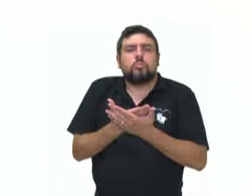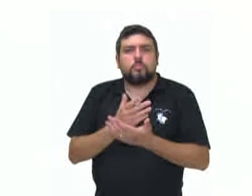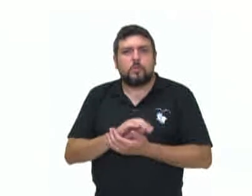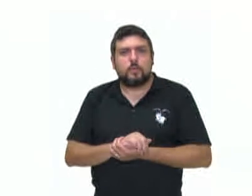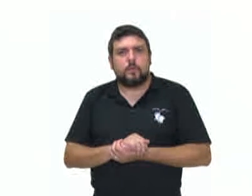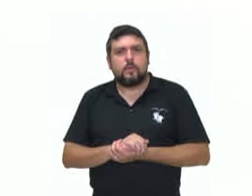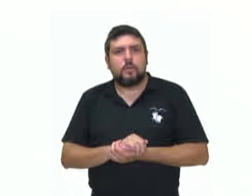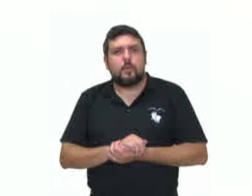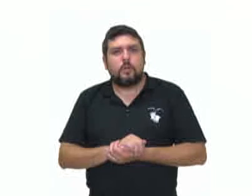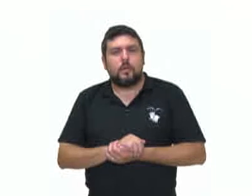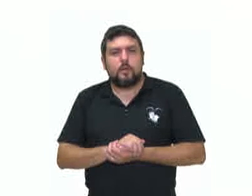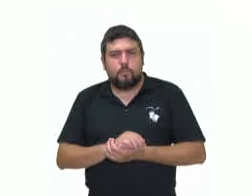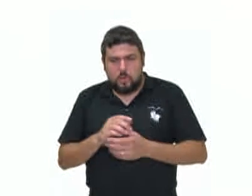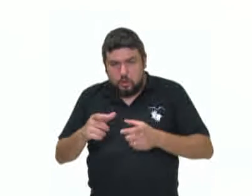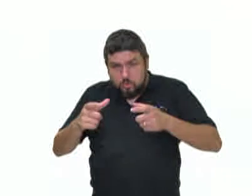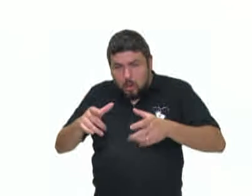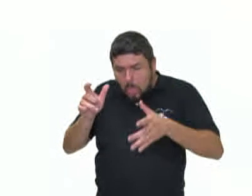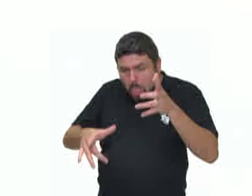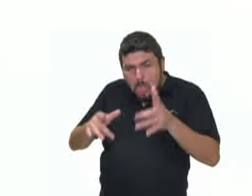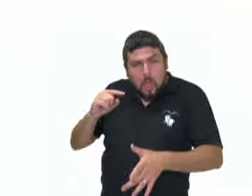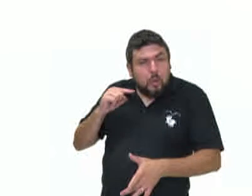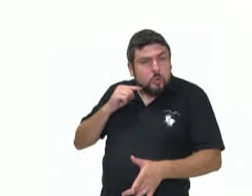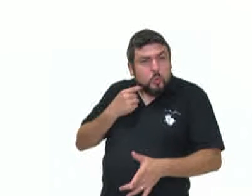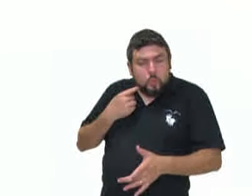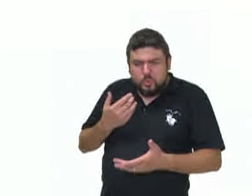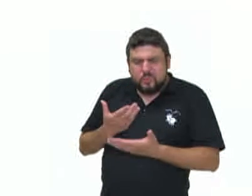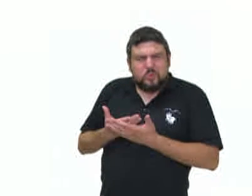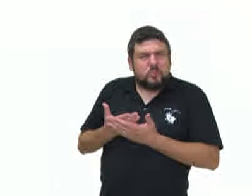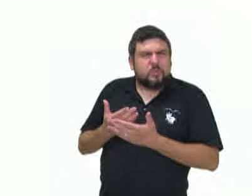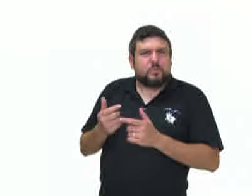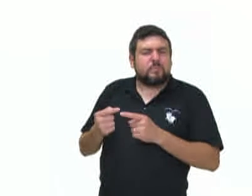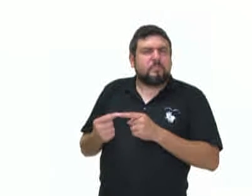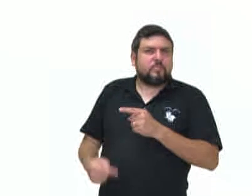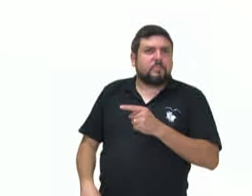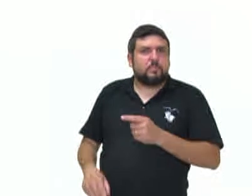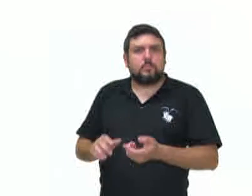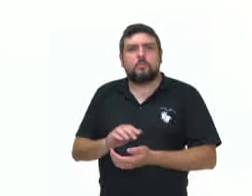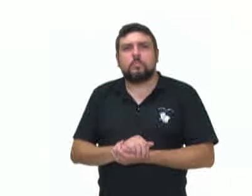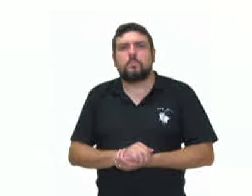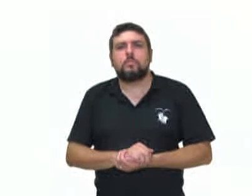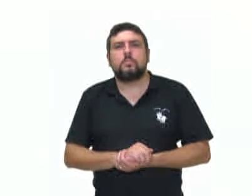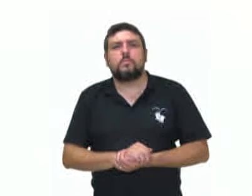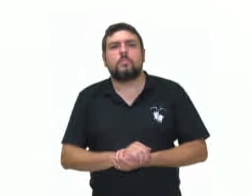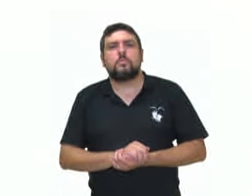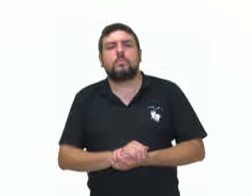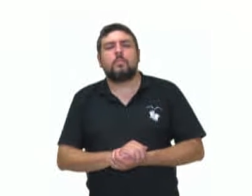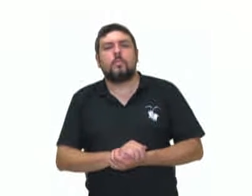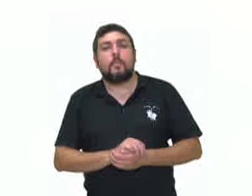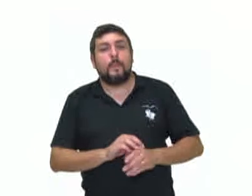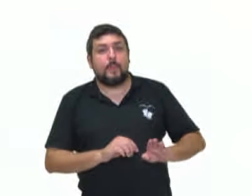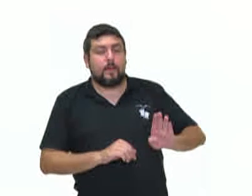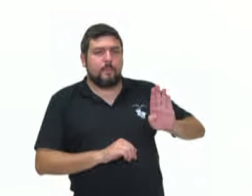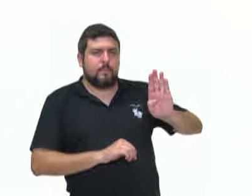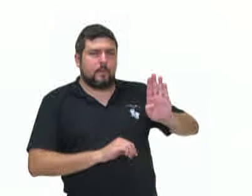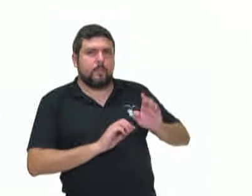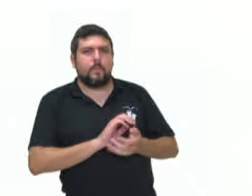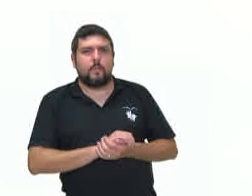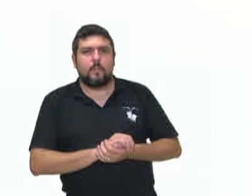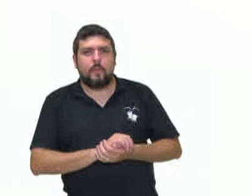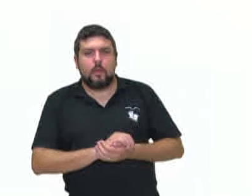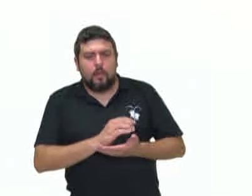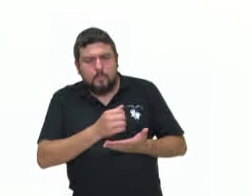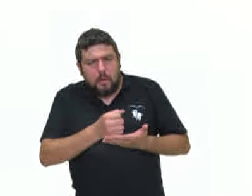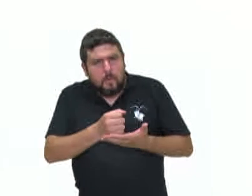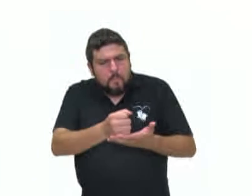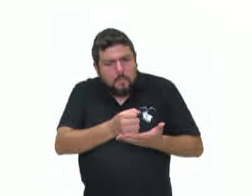Ninguém quer estudar num ambiente sujo, concordo? Impacto dessa ação diante do outro. Posso servir como